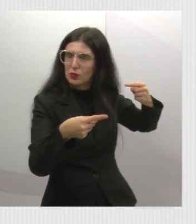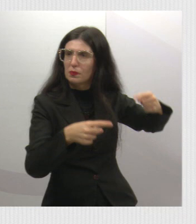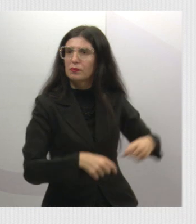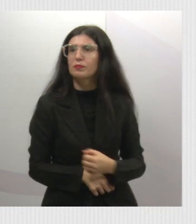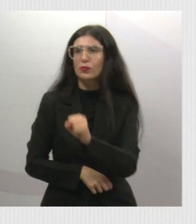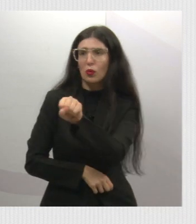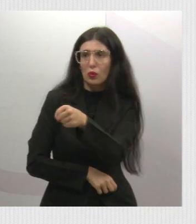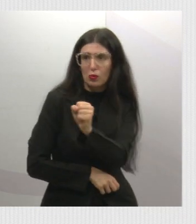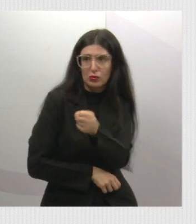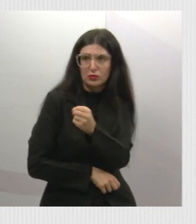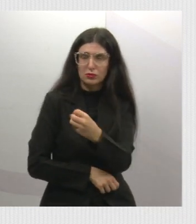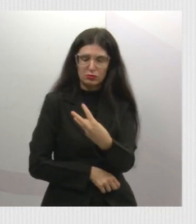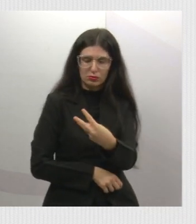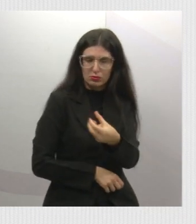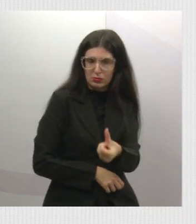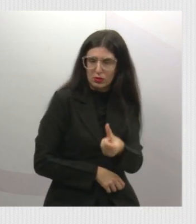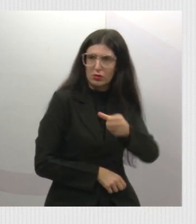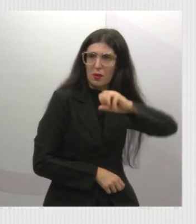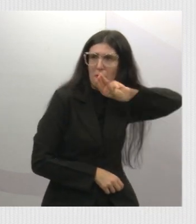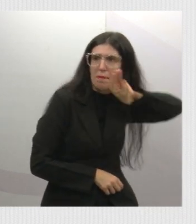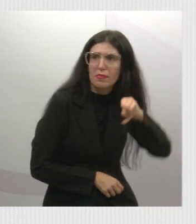de